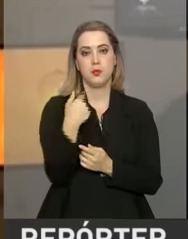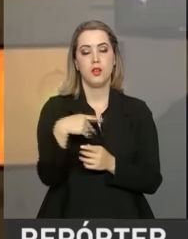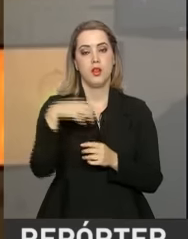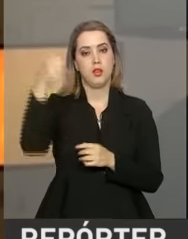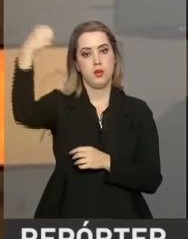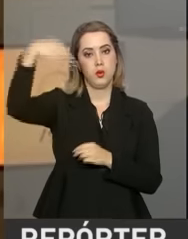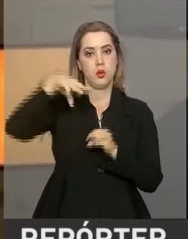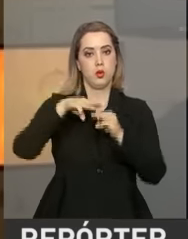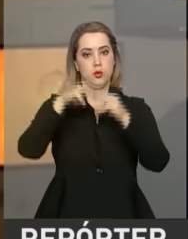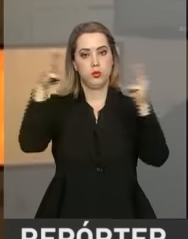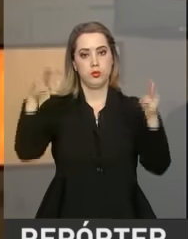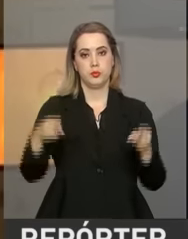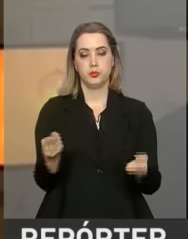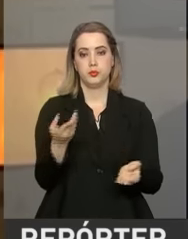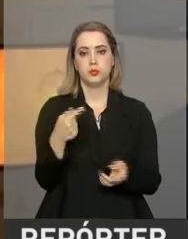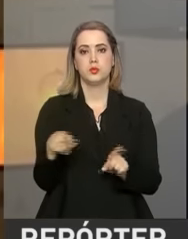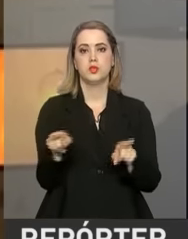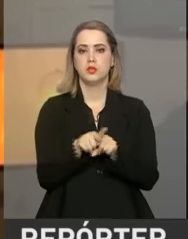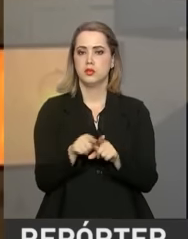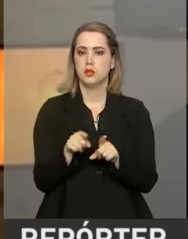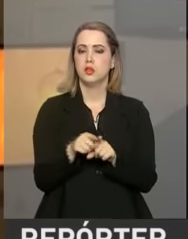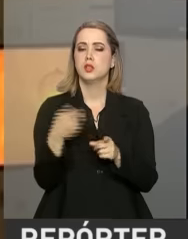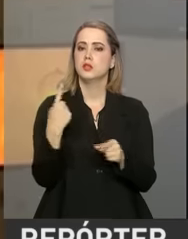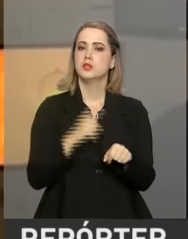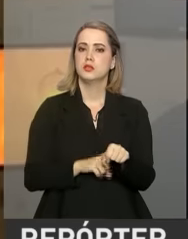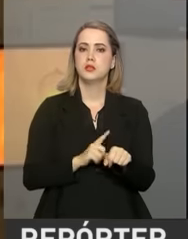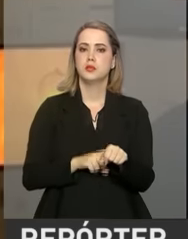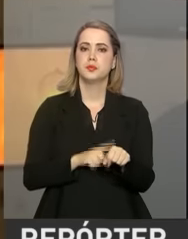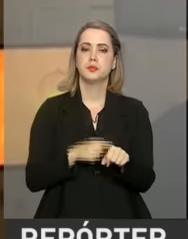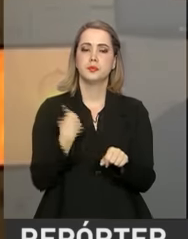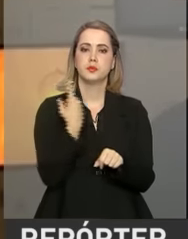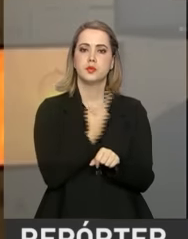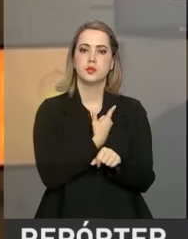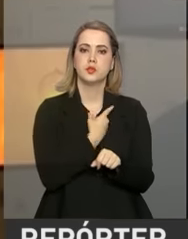também é uma época onde a gente consegue